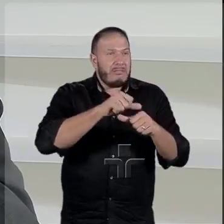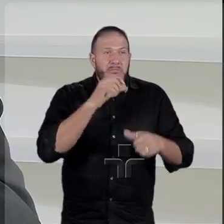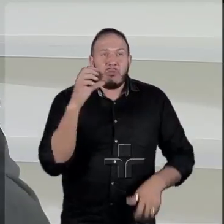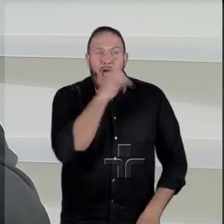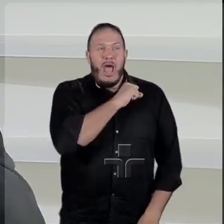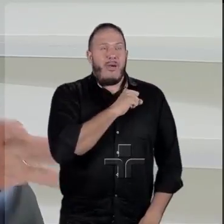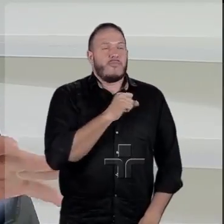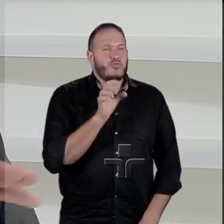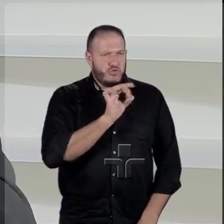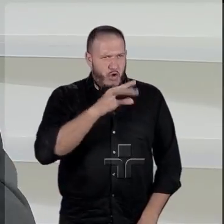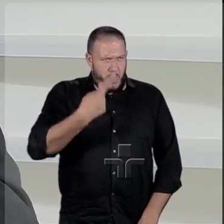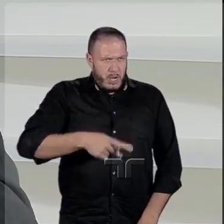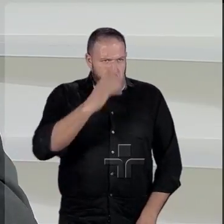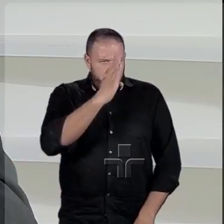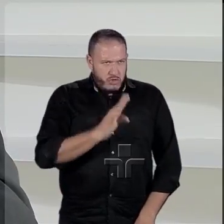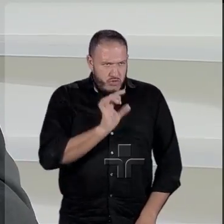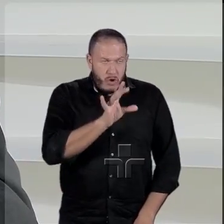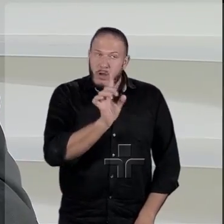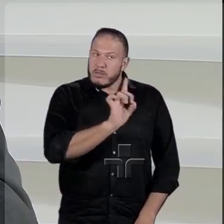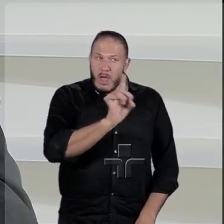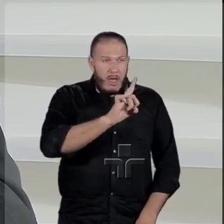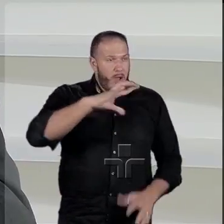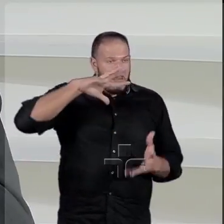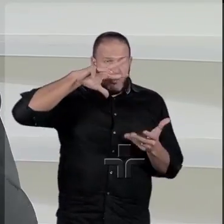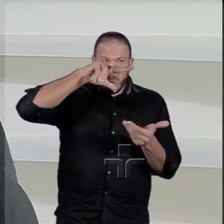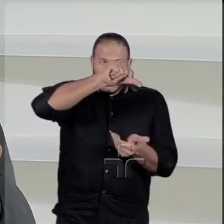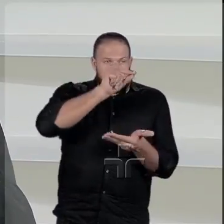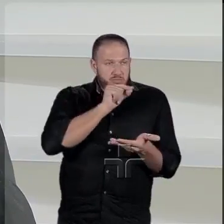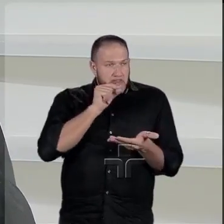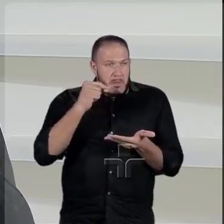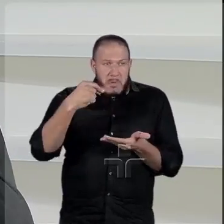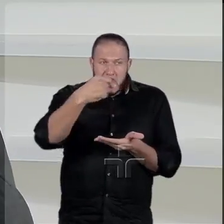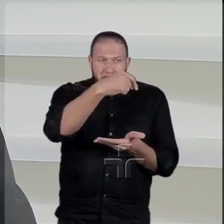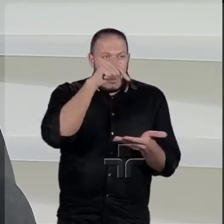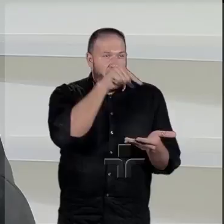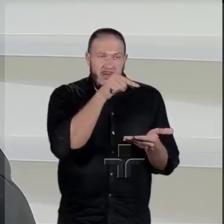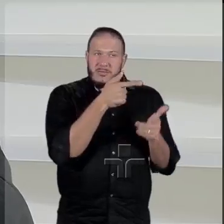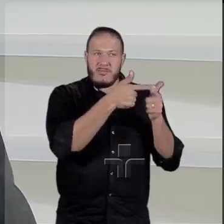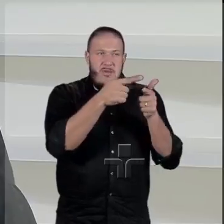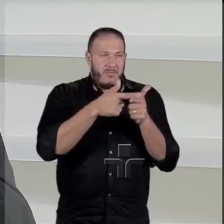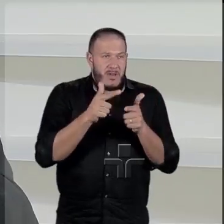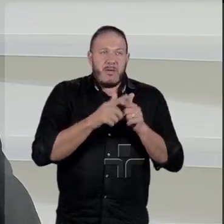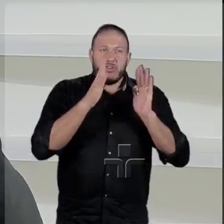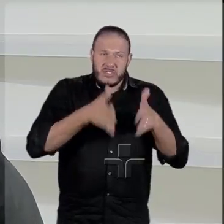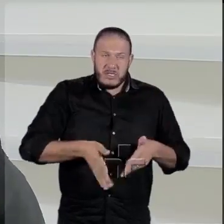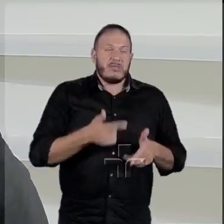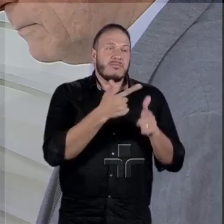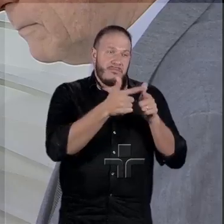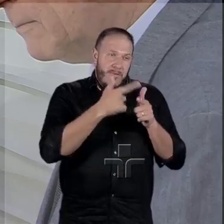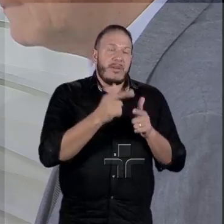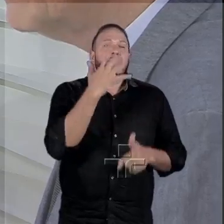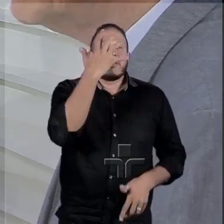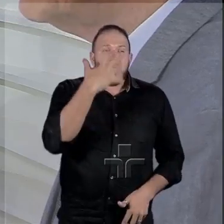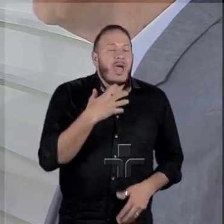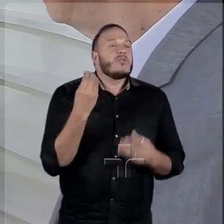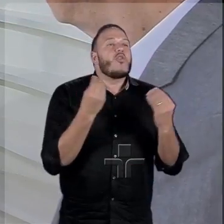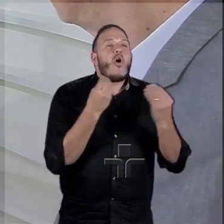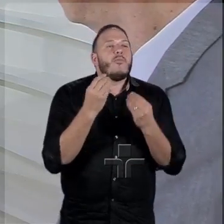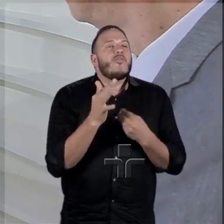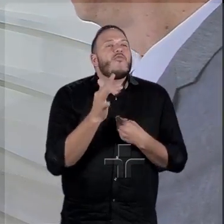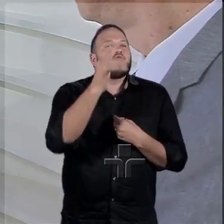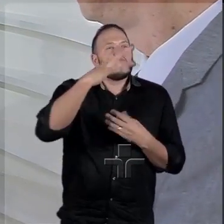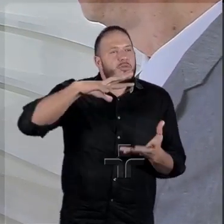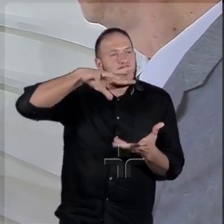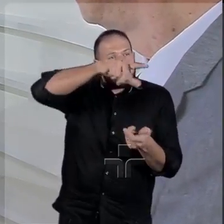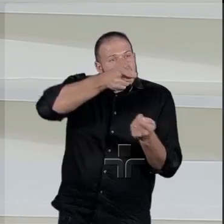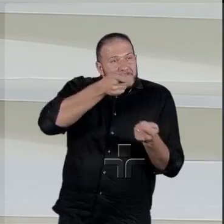só no Brasil, no mundo todo. Não é? E isso é um problema. É um problema muito sério para a sustentabilidade dos